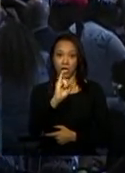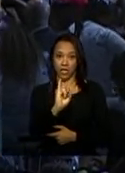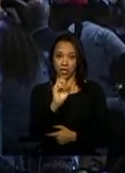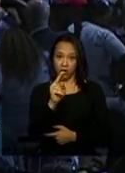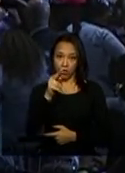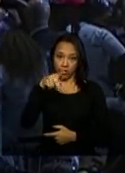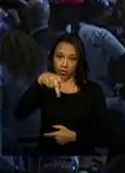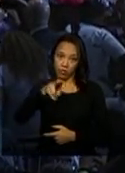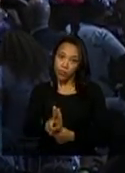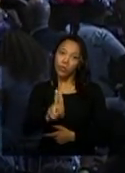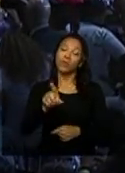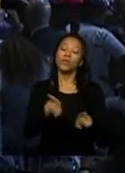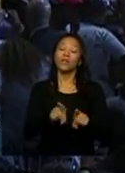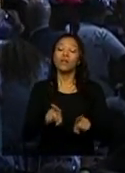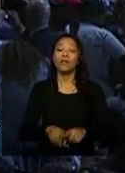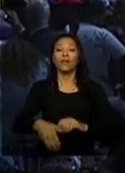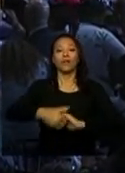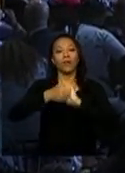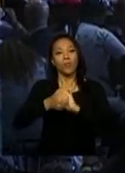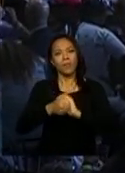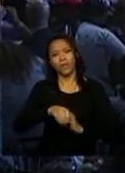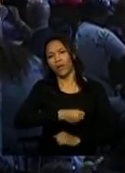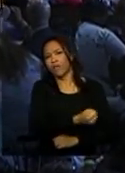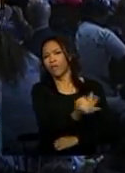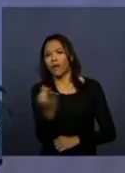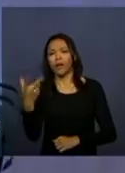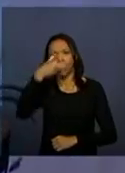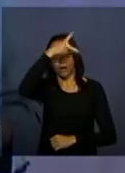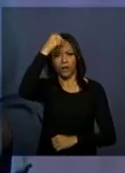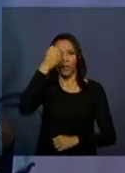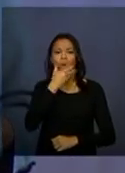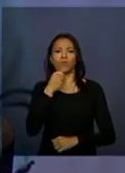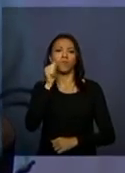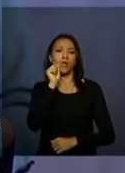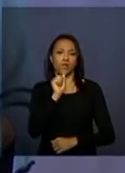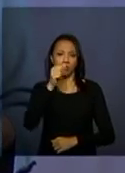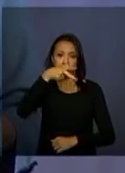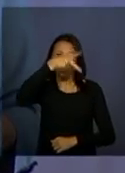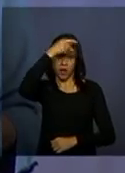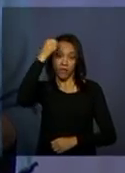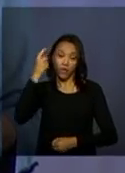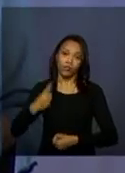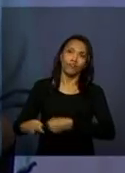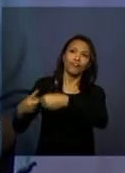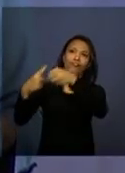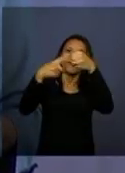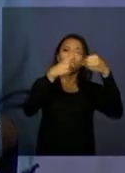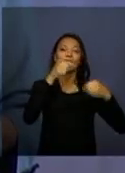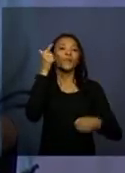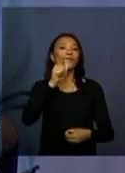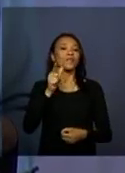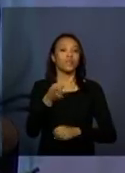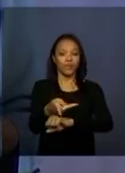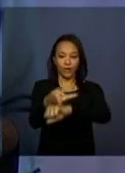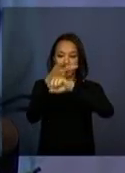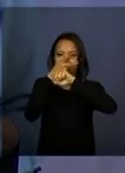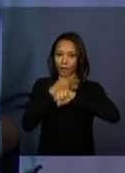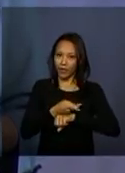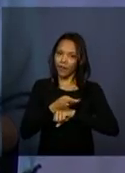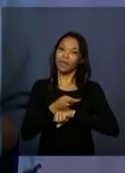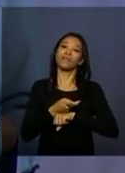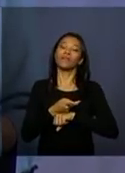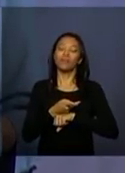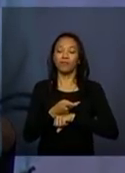cumprimentar também os prefeitos e as prefeitas que ganharam o prêmio